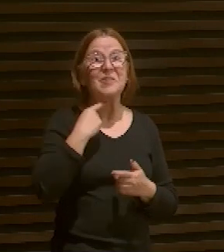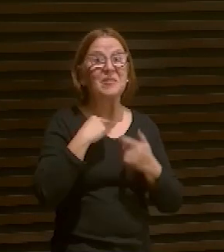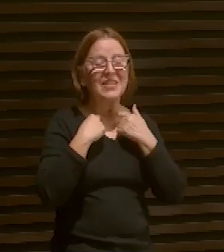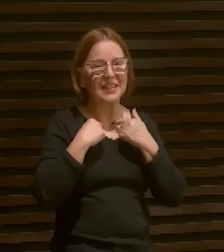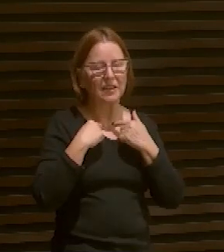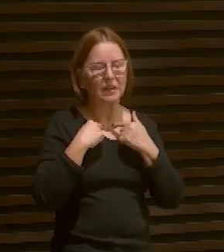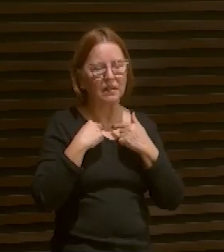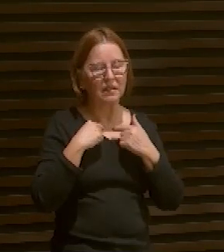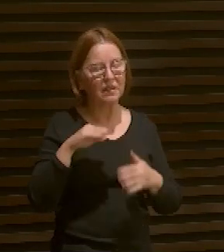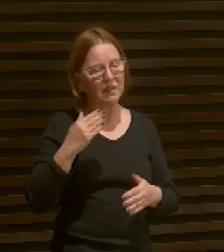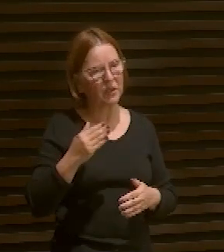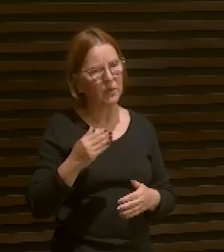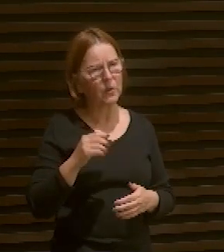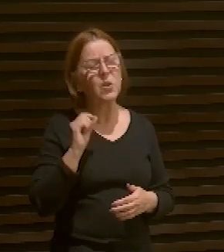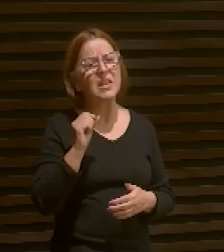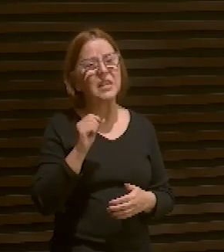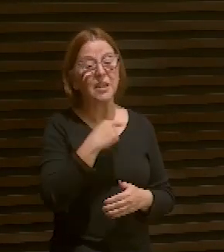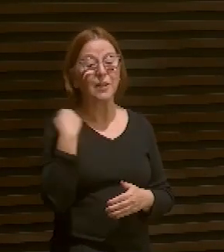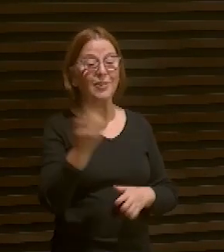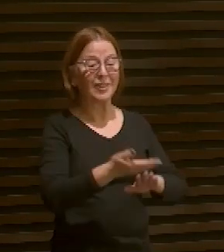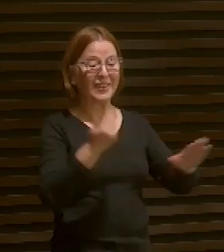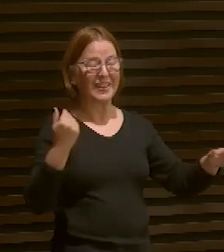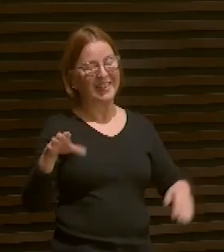do amor de Cristo?